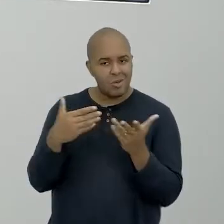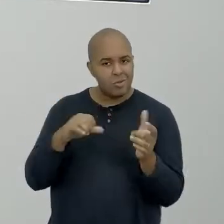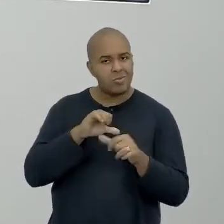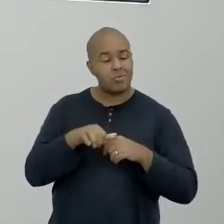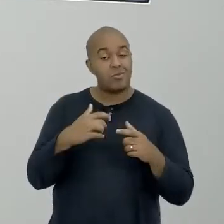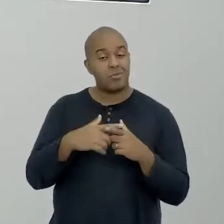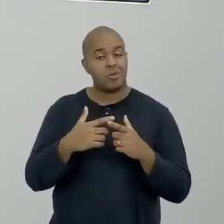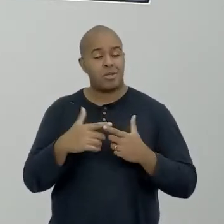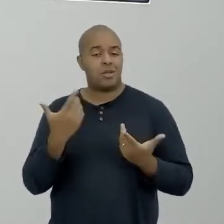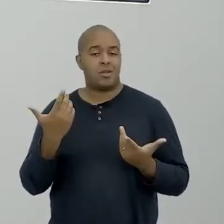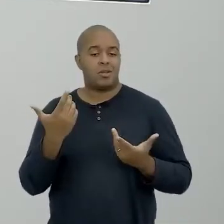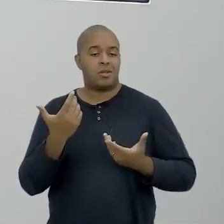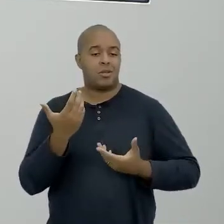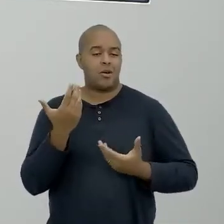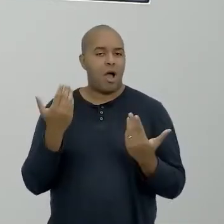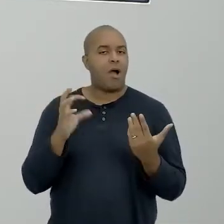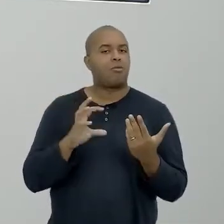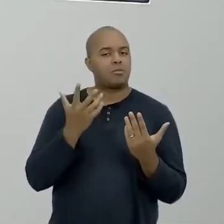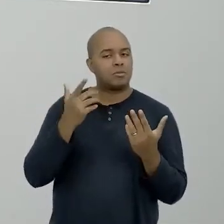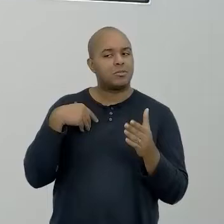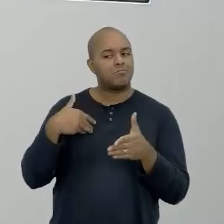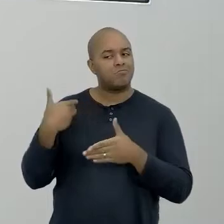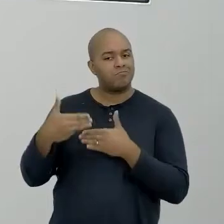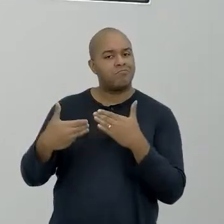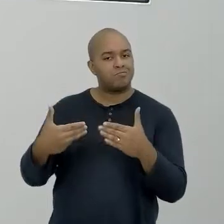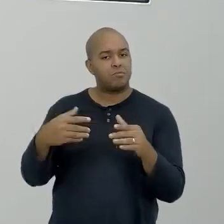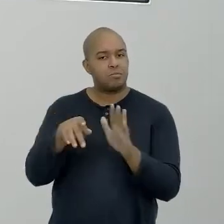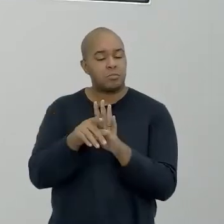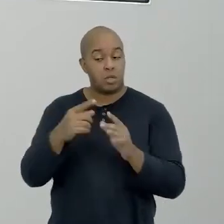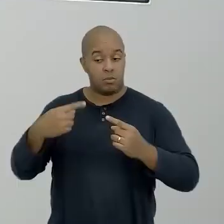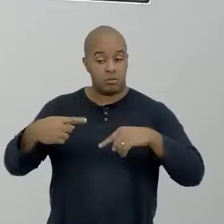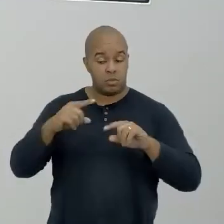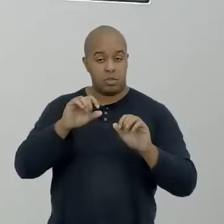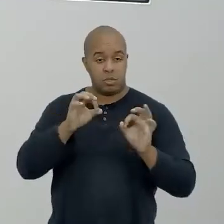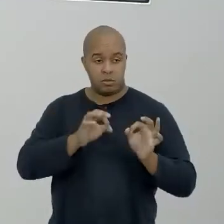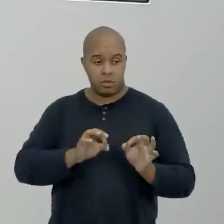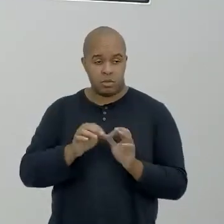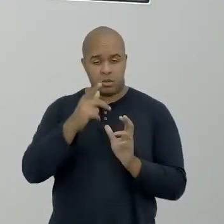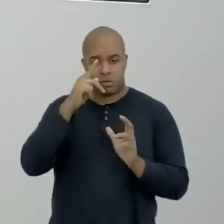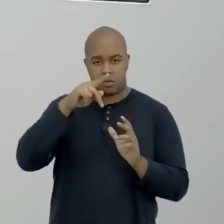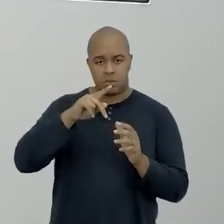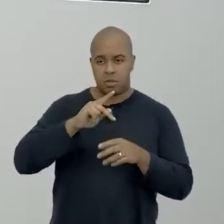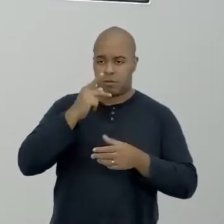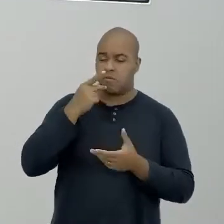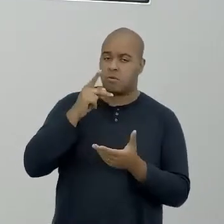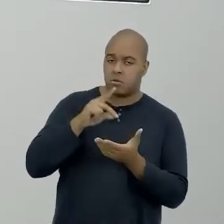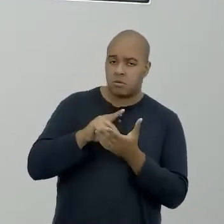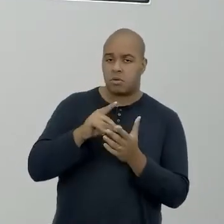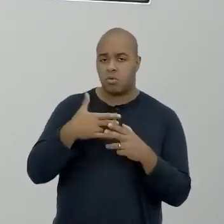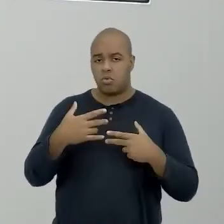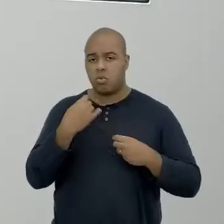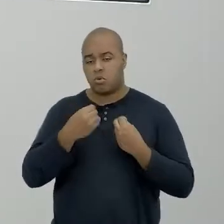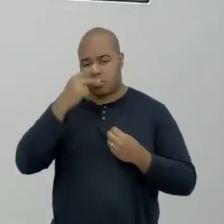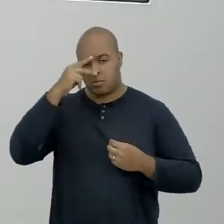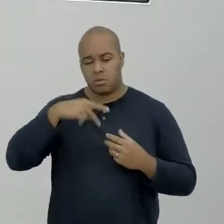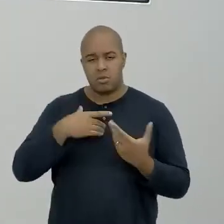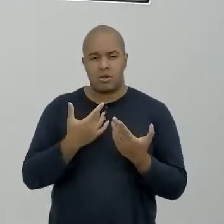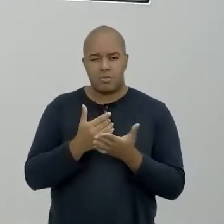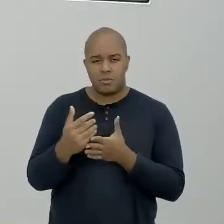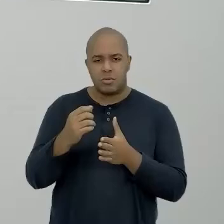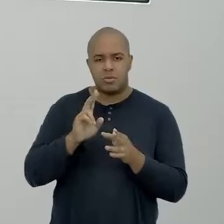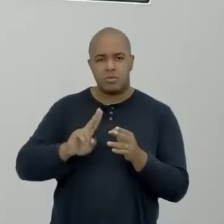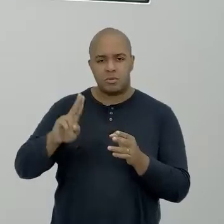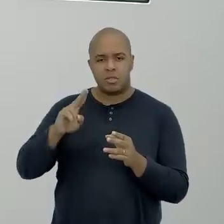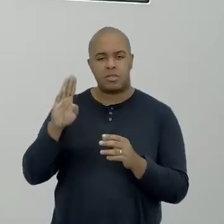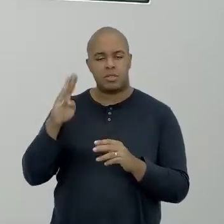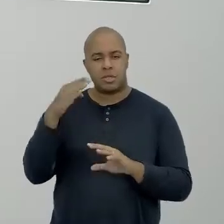quê? Porque houve nesse tempo as políticas de ação afirmativa, que começou, se eu não me engano, na Universidade